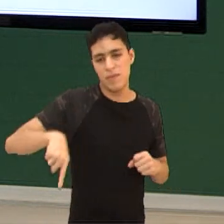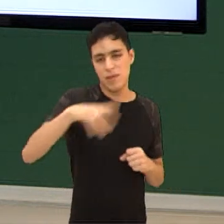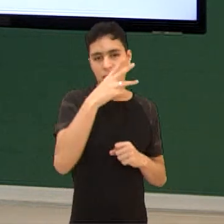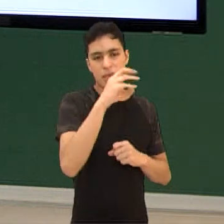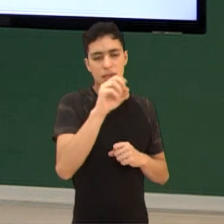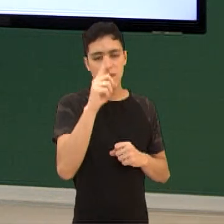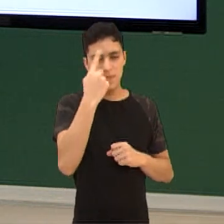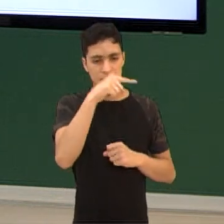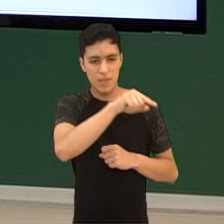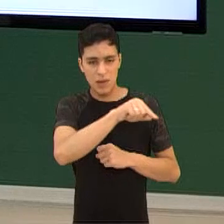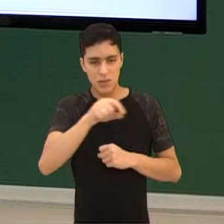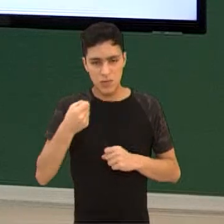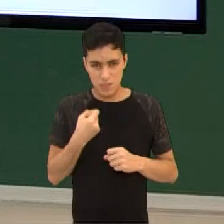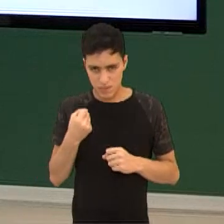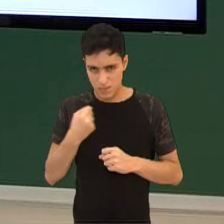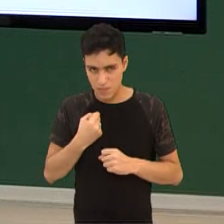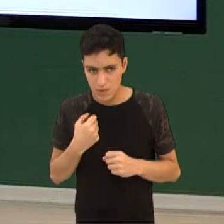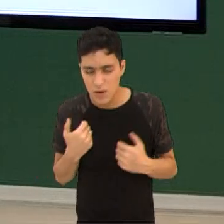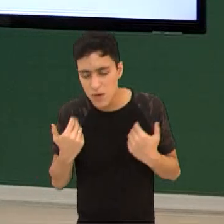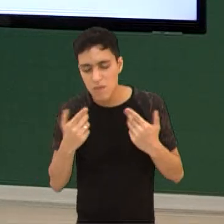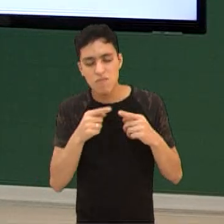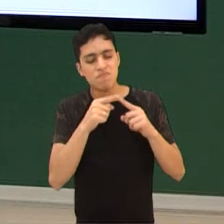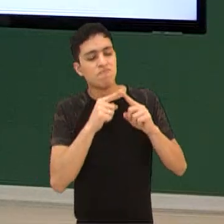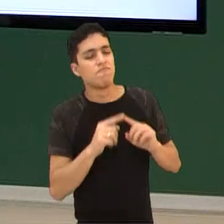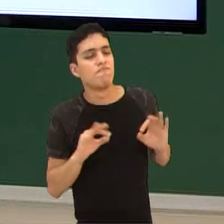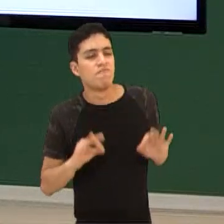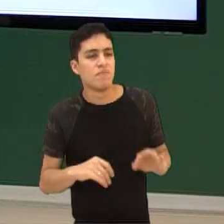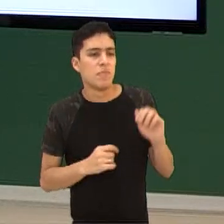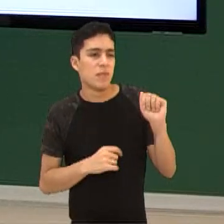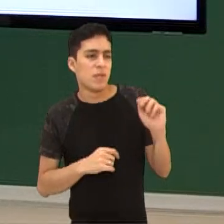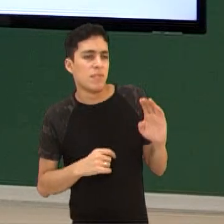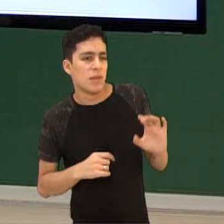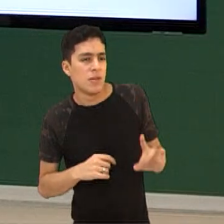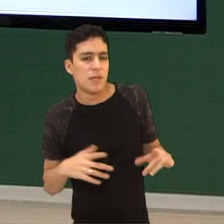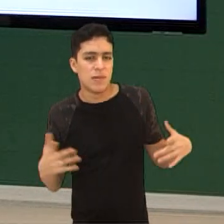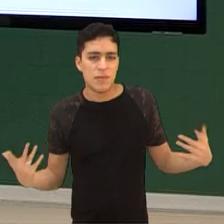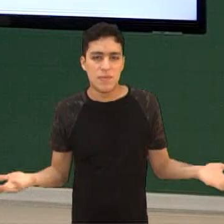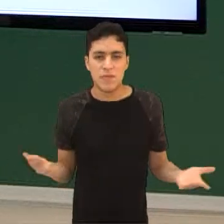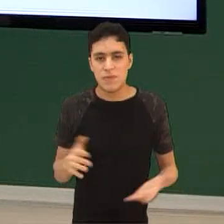primeiros termos? Qual alternativa responde o exercício?